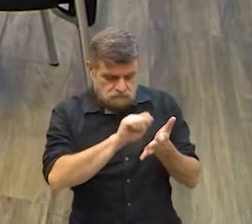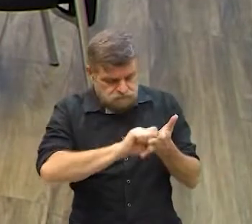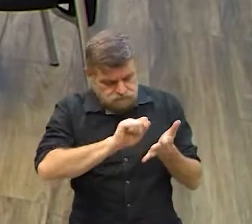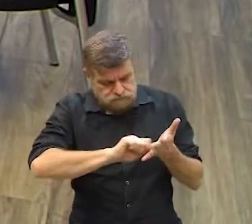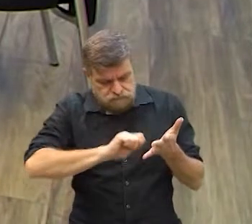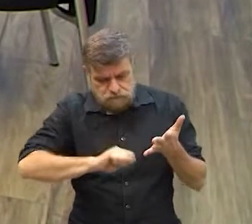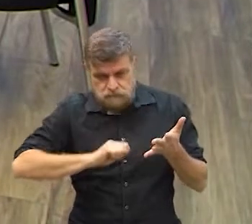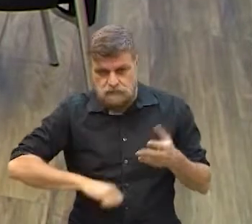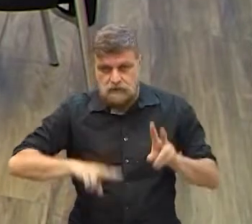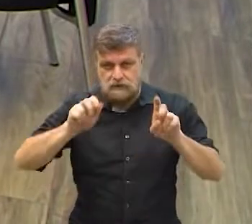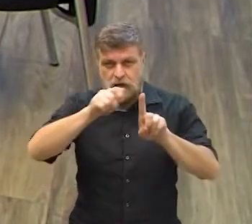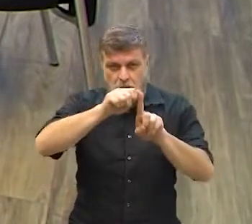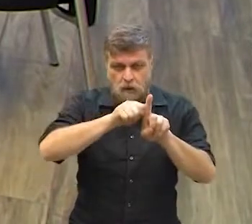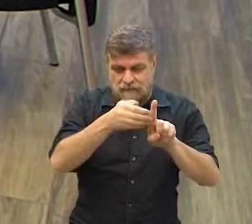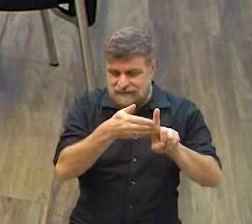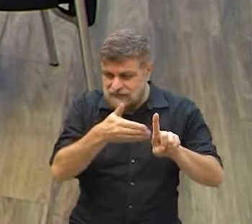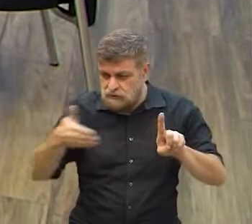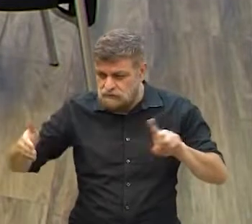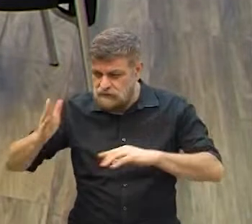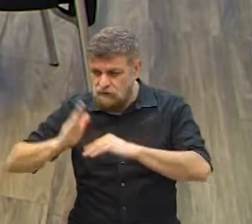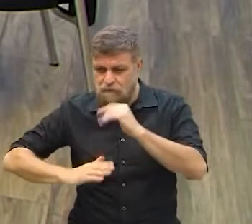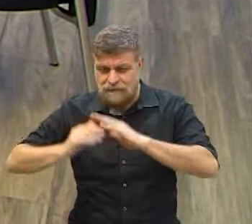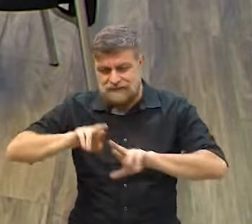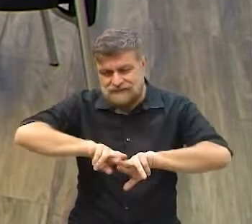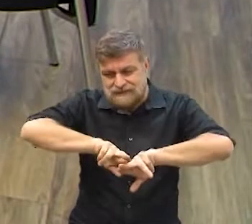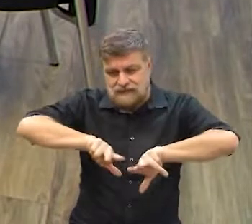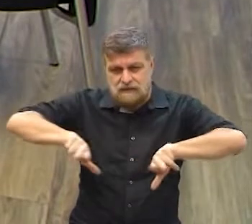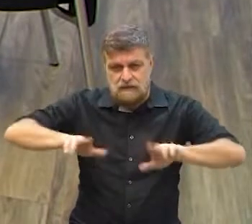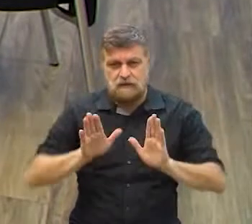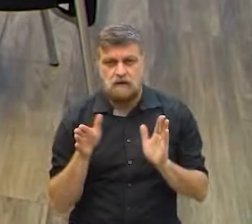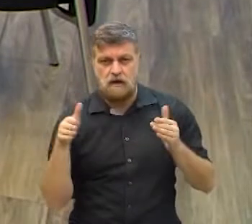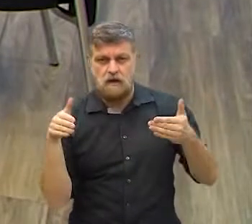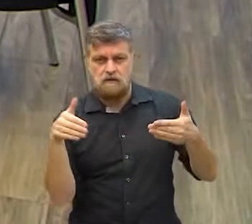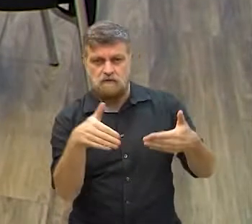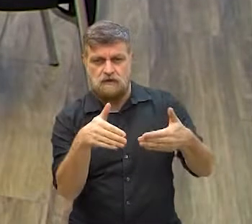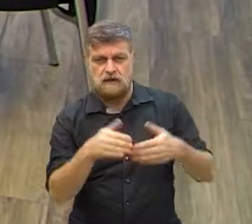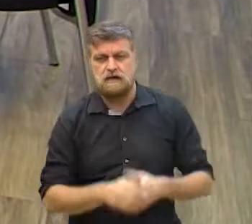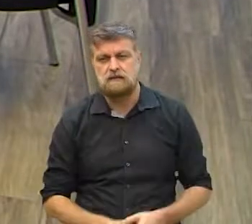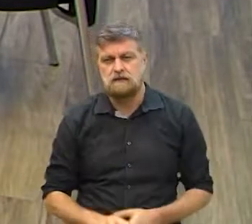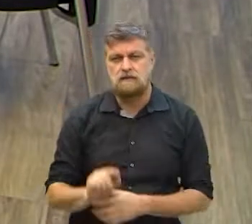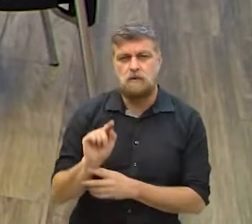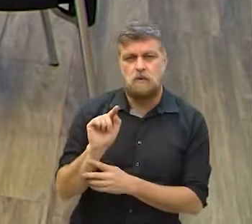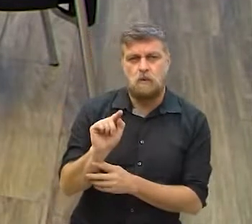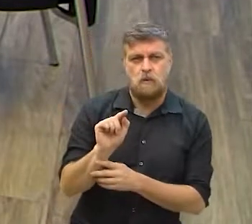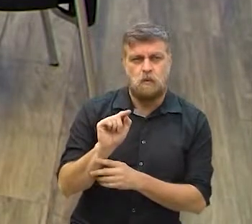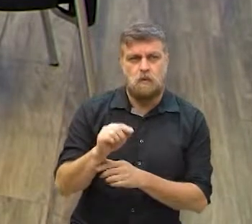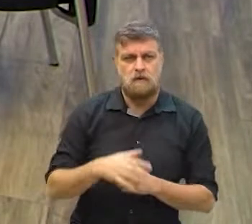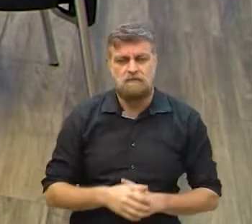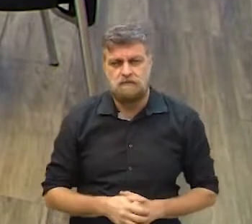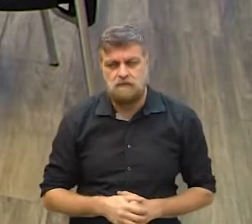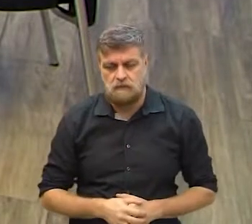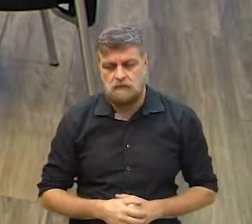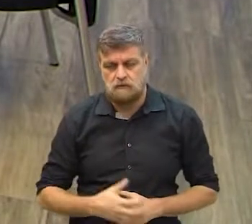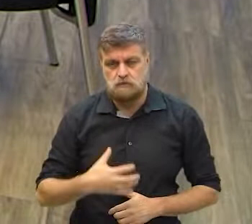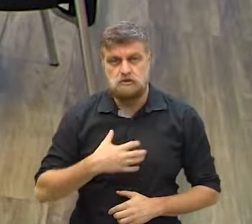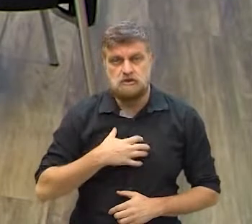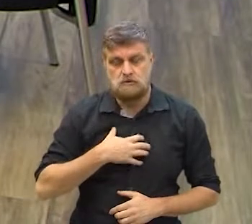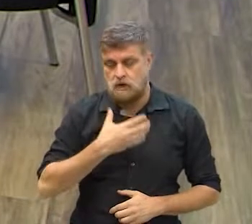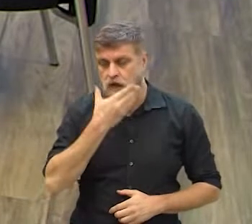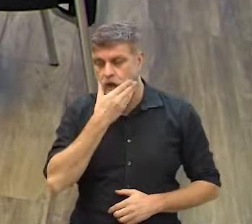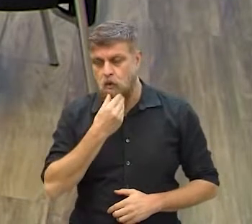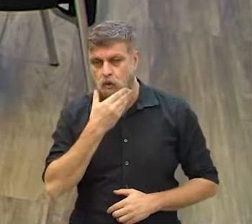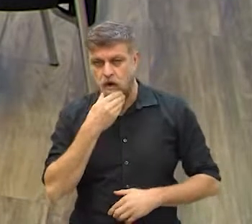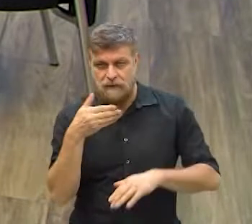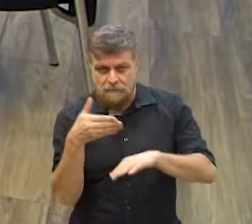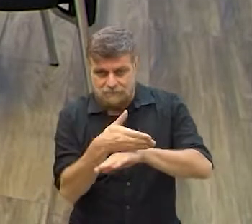como esse, que trata do mês todo com muitas ações em relação aí a forma como o